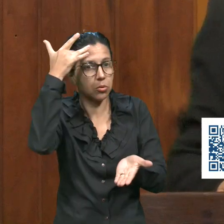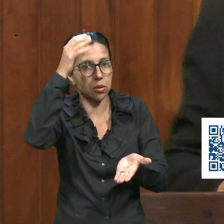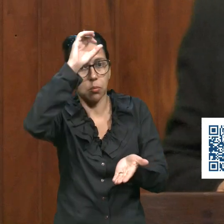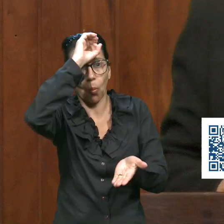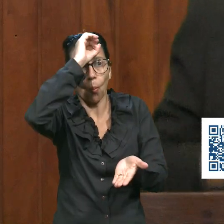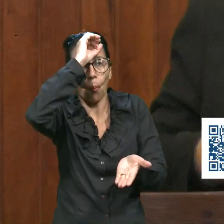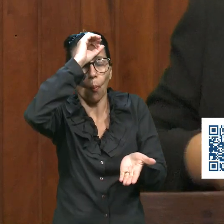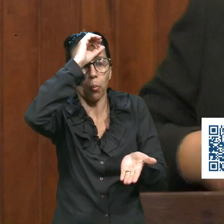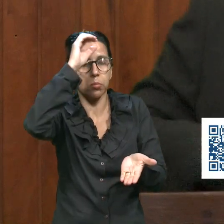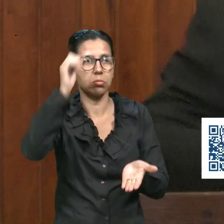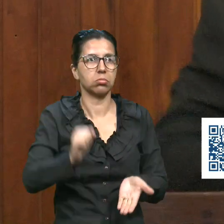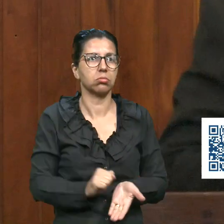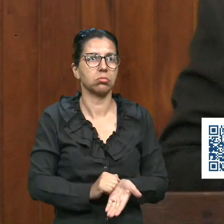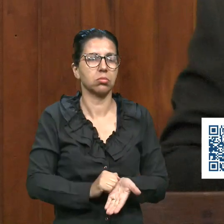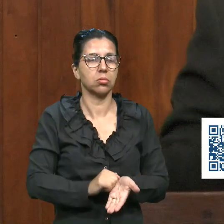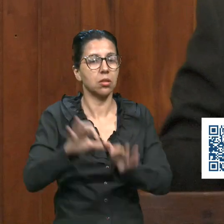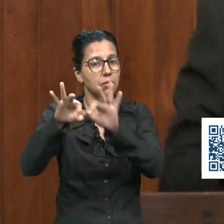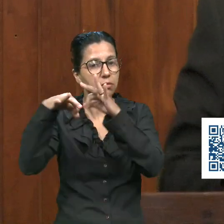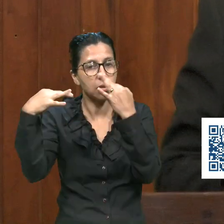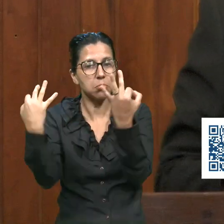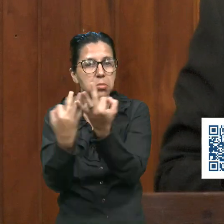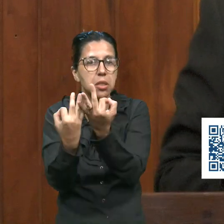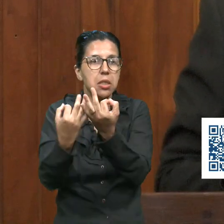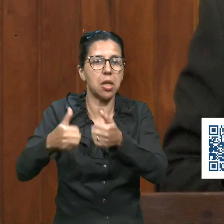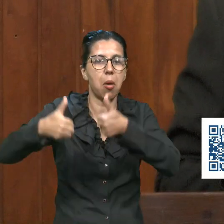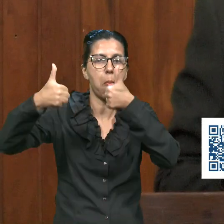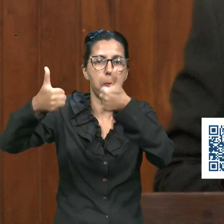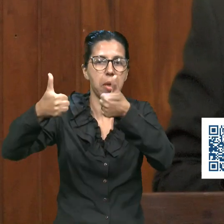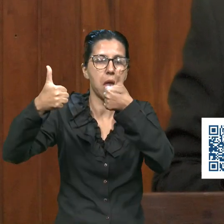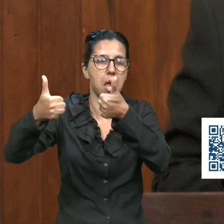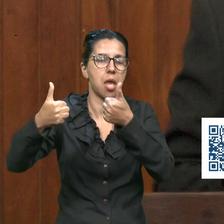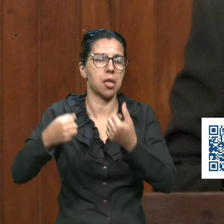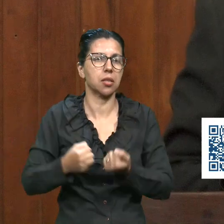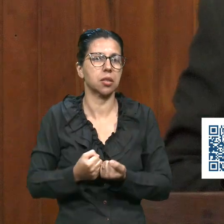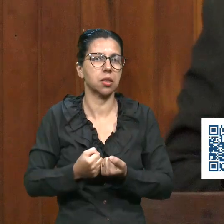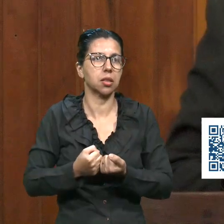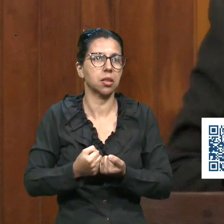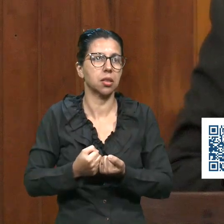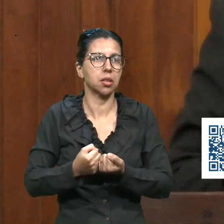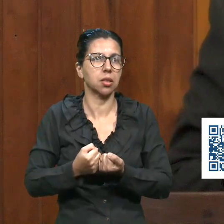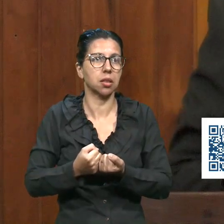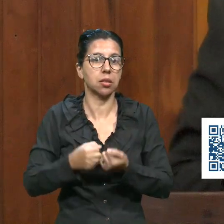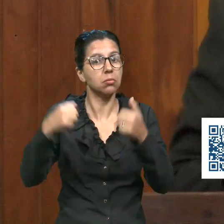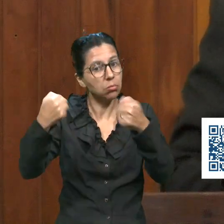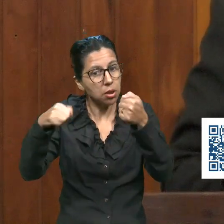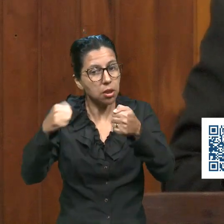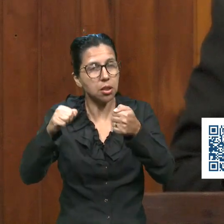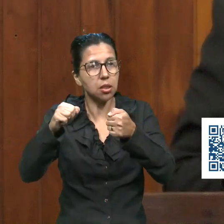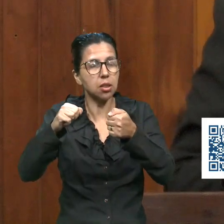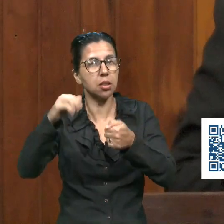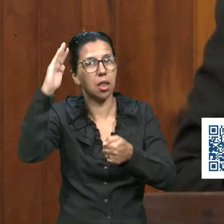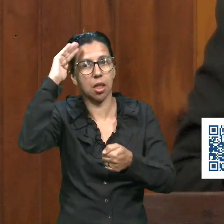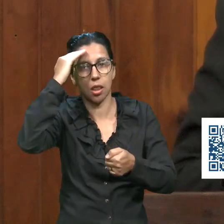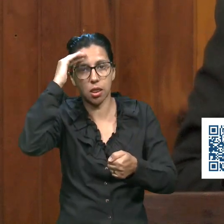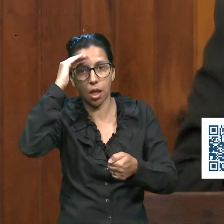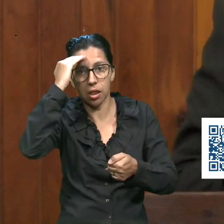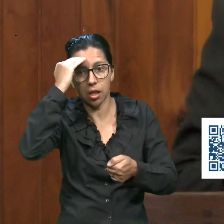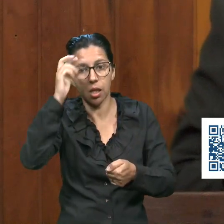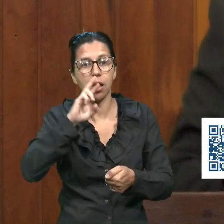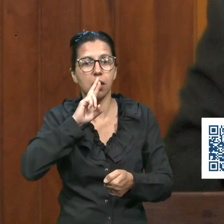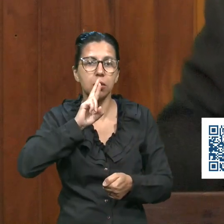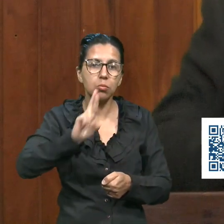A segurança e o bem-estar dessas famílias estão em jogo e não podemos permitir que eles fiquem no escuro, sem as